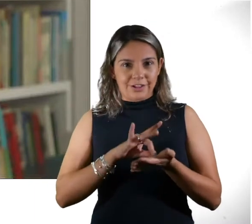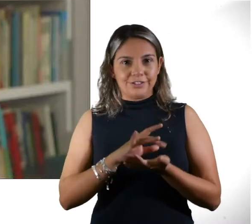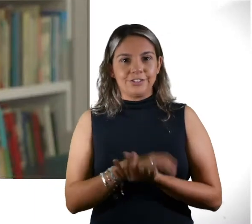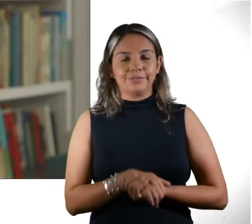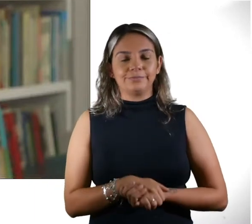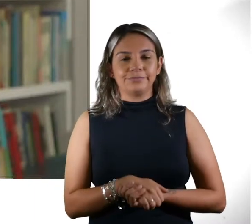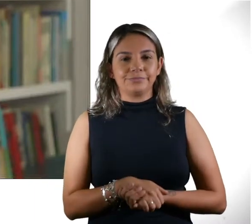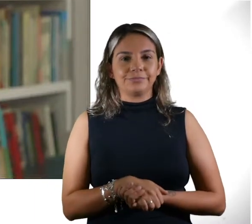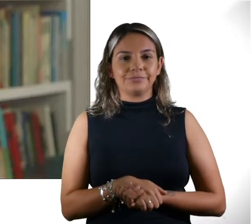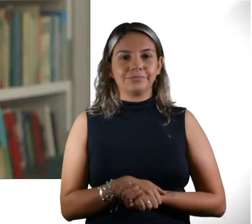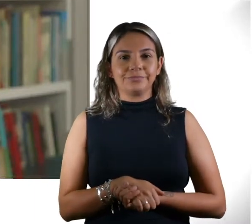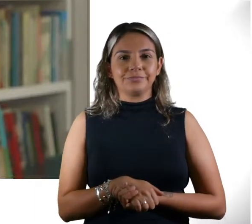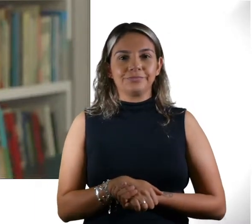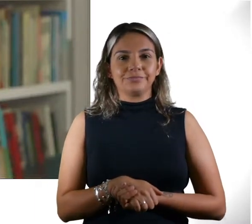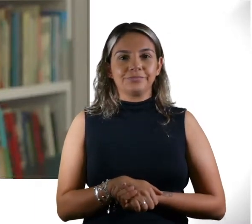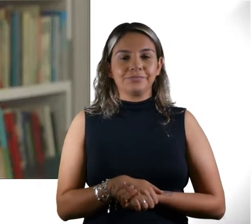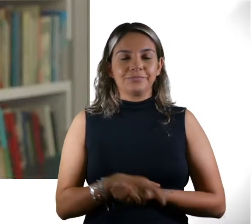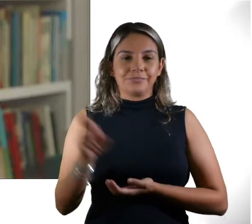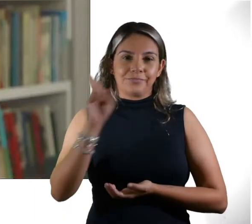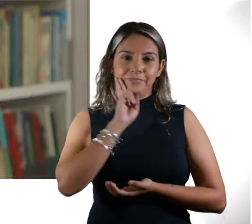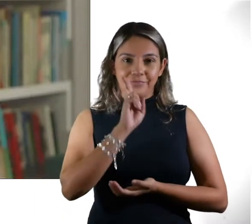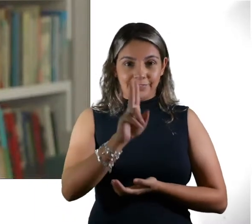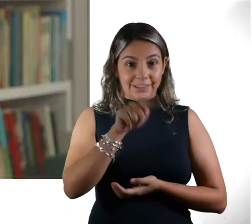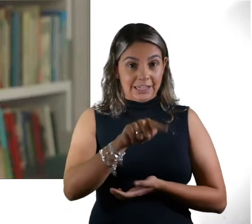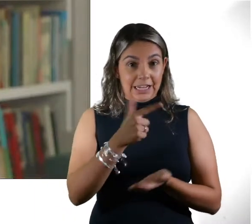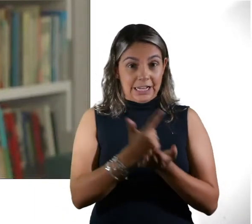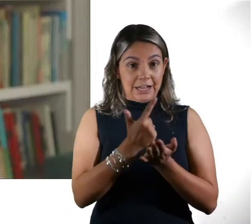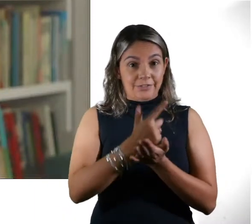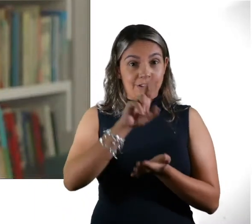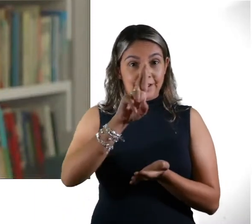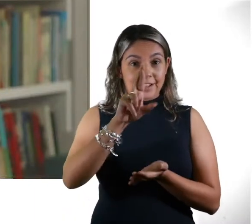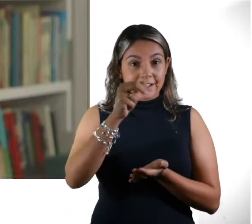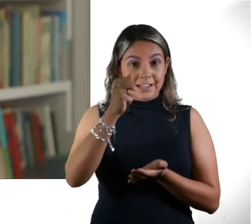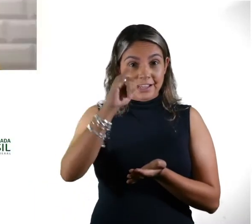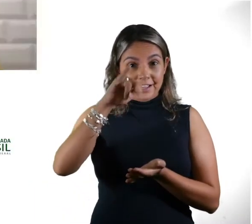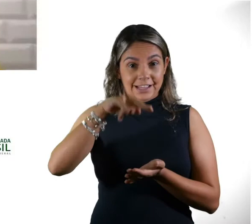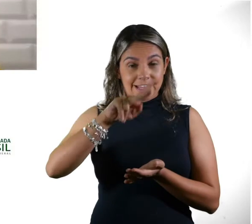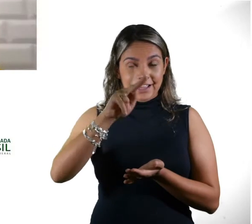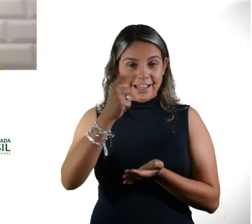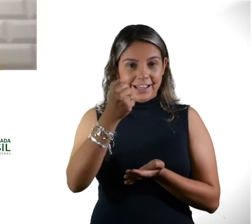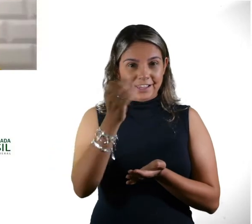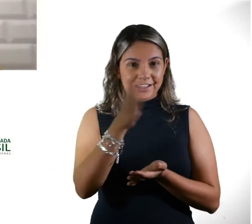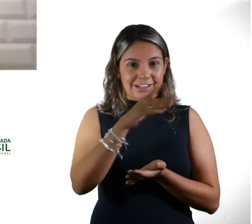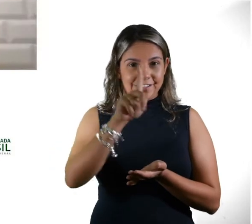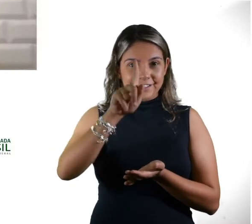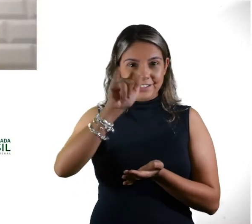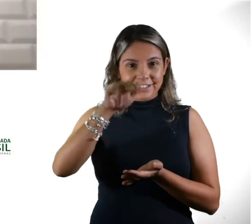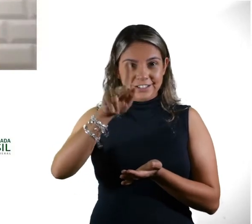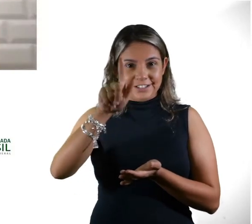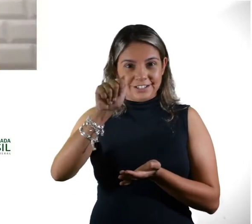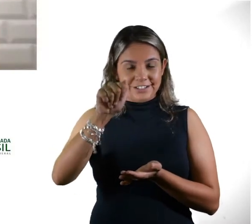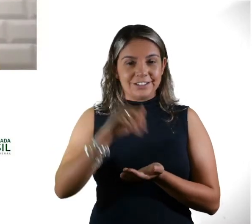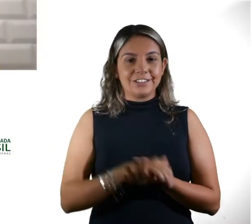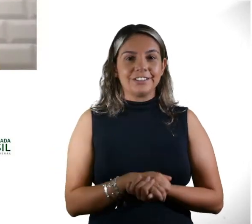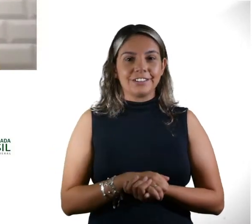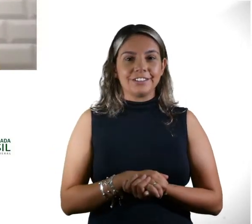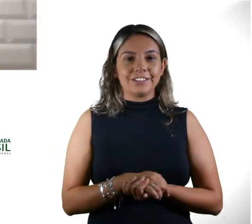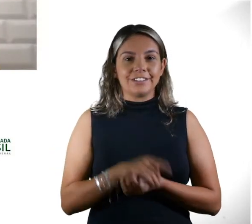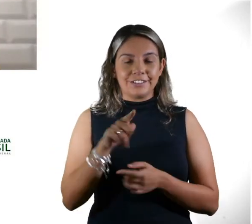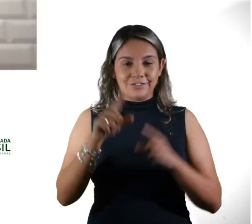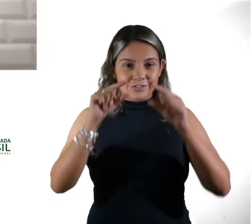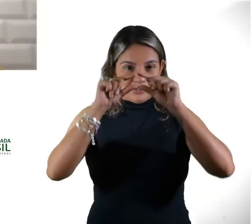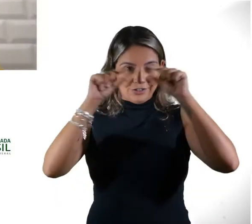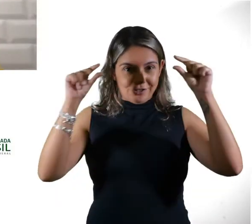para o Congo é real? Ok. Bem, a Rainha Ginga, por exemplo, é um péssimo título, mas foi um livro que